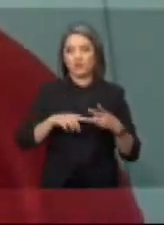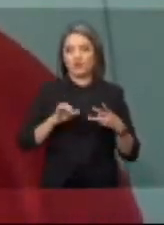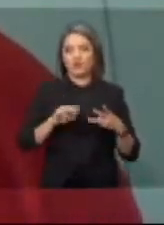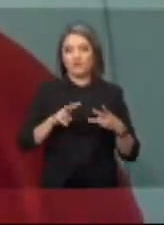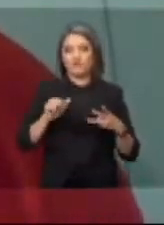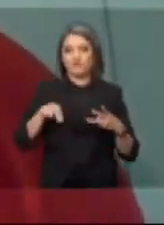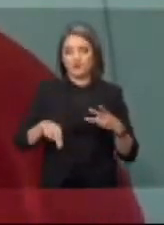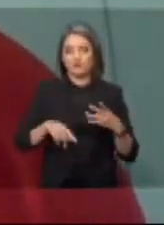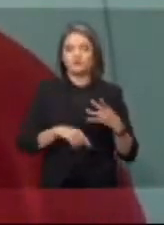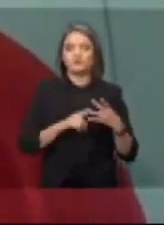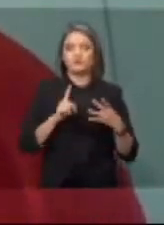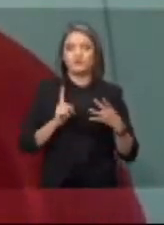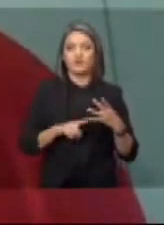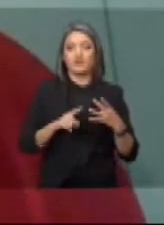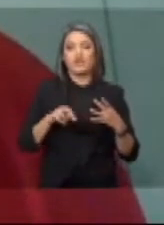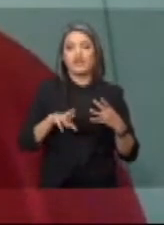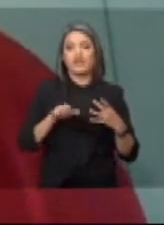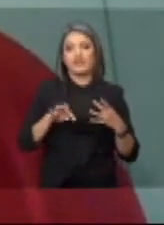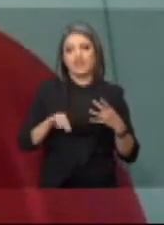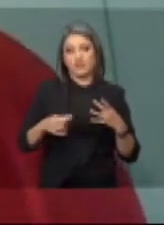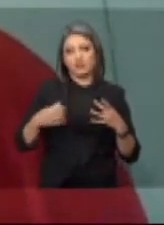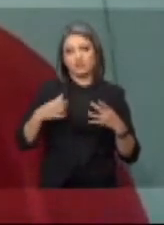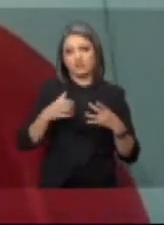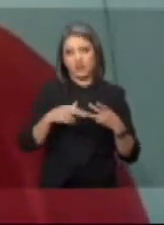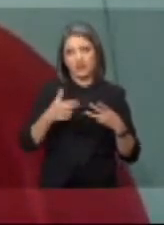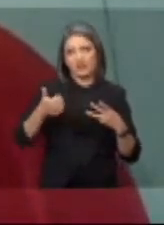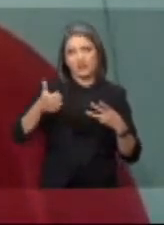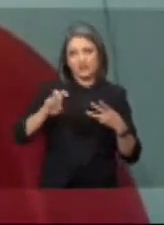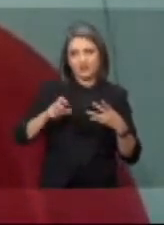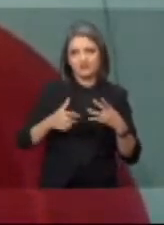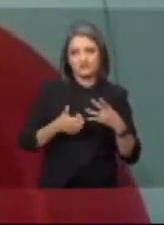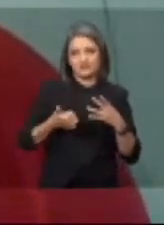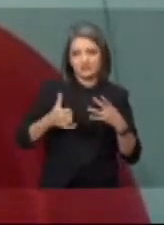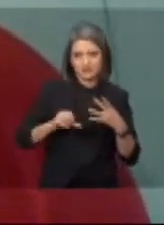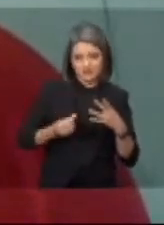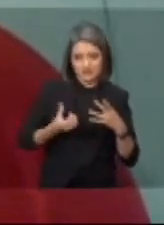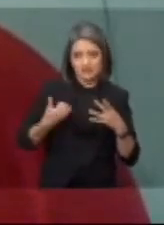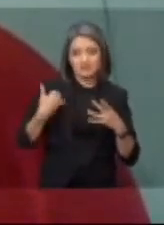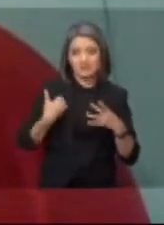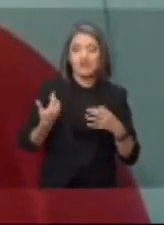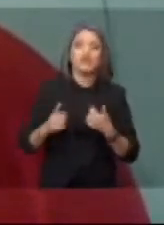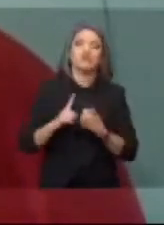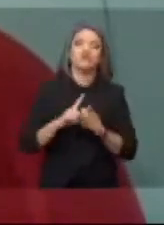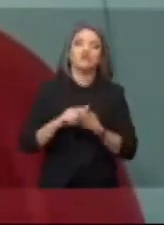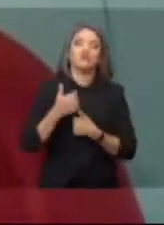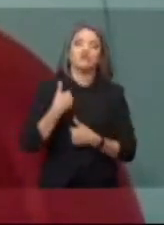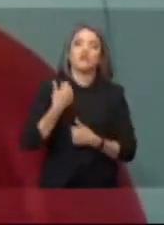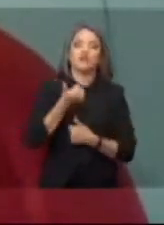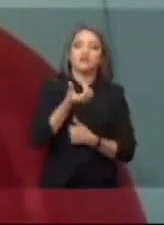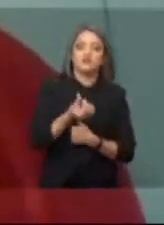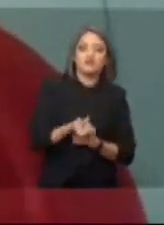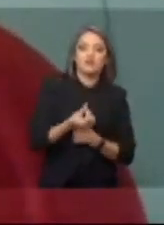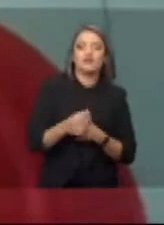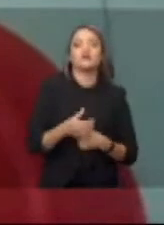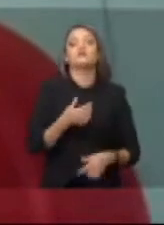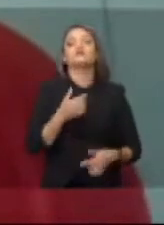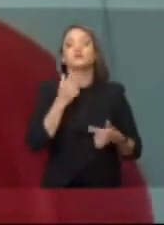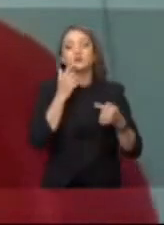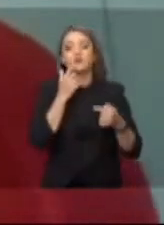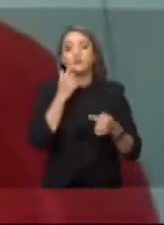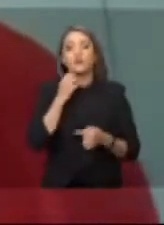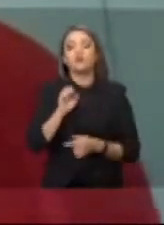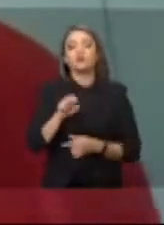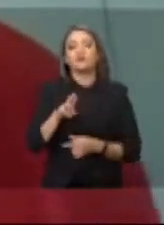Souza Melo, 15 anos, Renato Januário, 16, Ceres Romeu Gomes, 16, Sérgio da Rocha Vianas. Esses eram